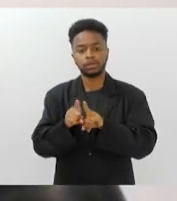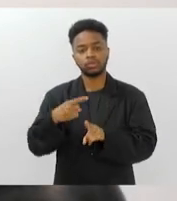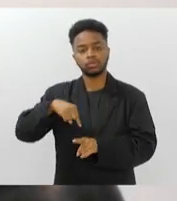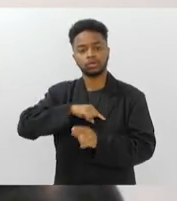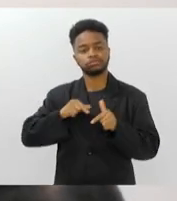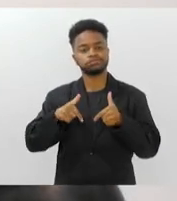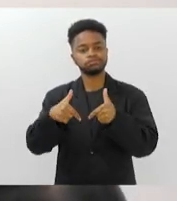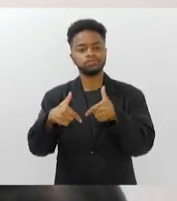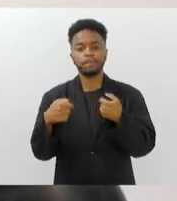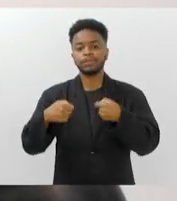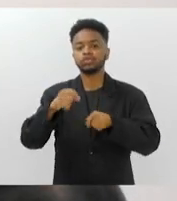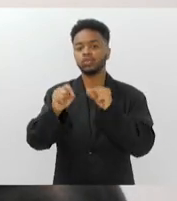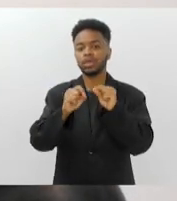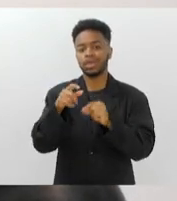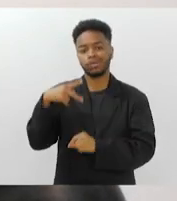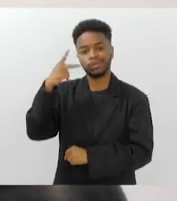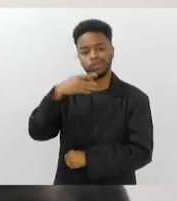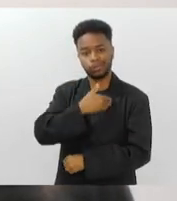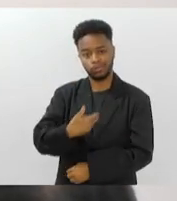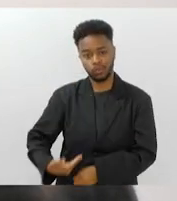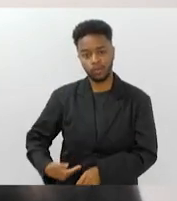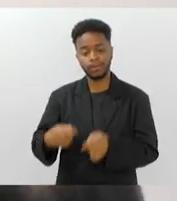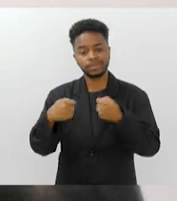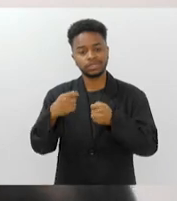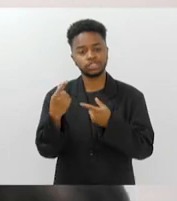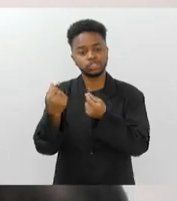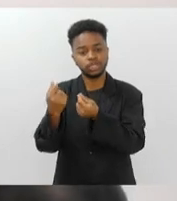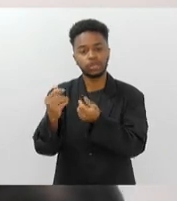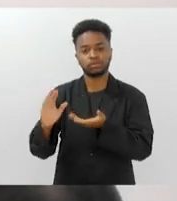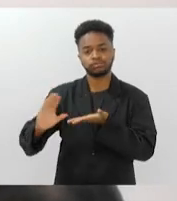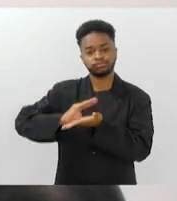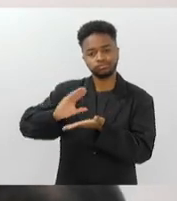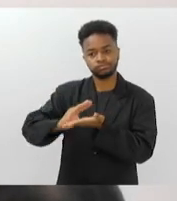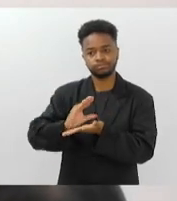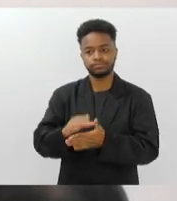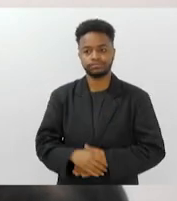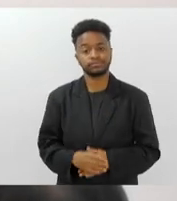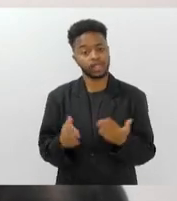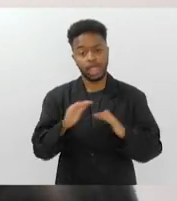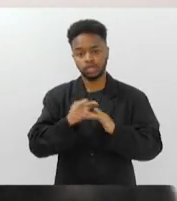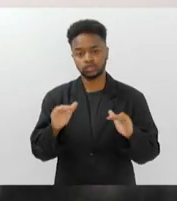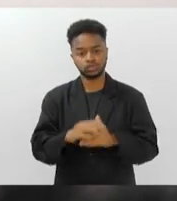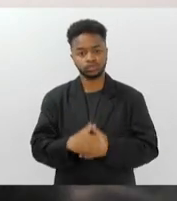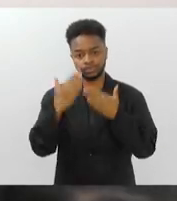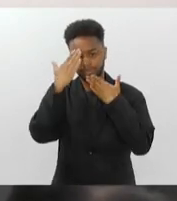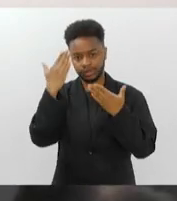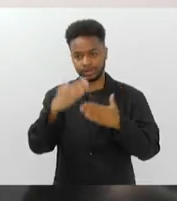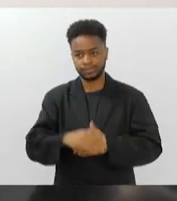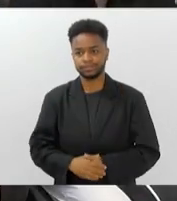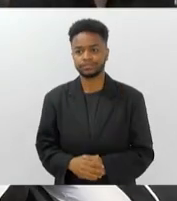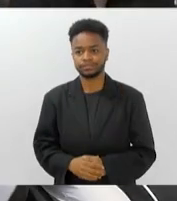a gente precisa de políticas públicas a gente precisa de dinheiro para isso é isso